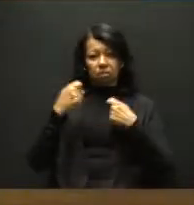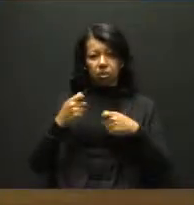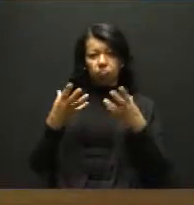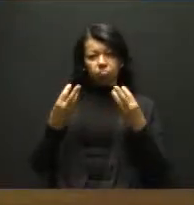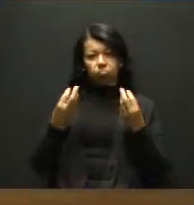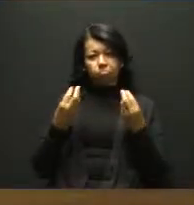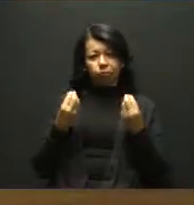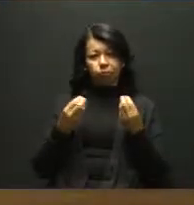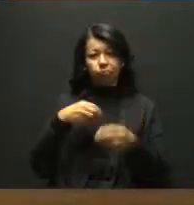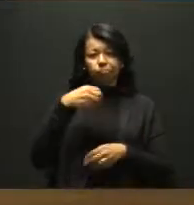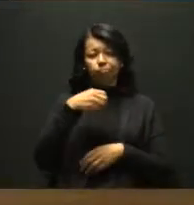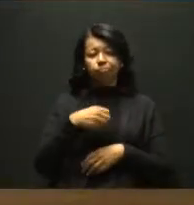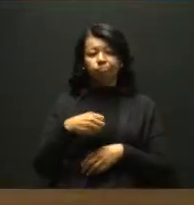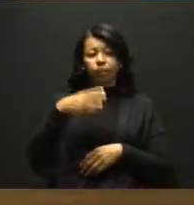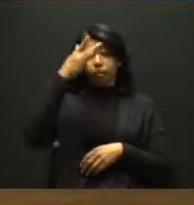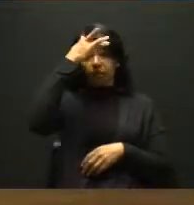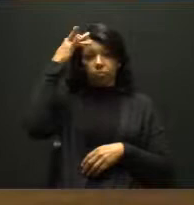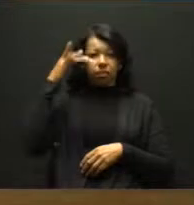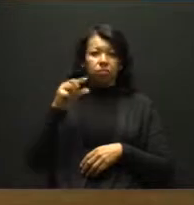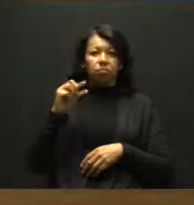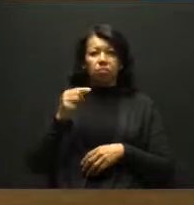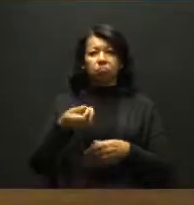um pouco